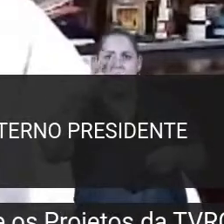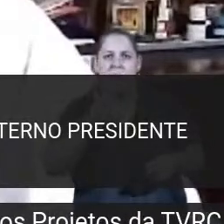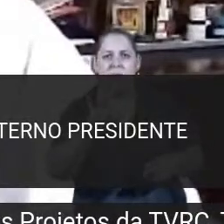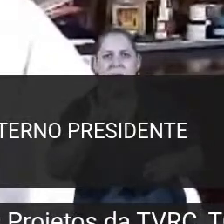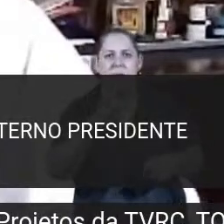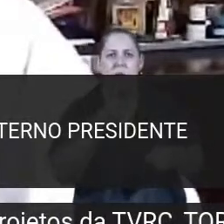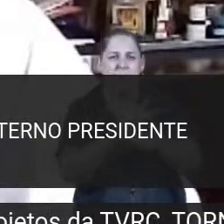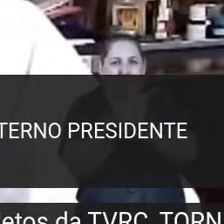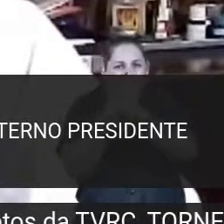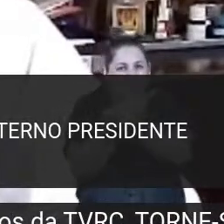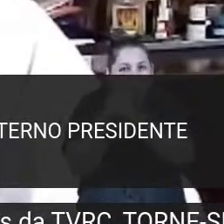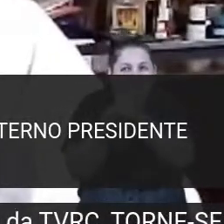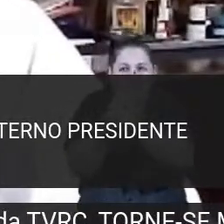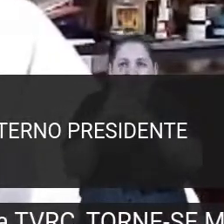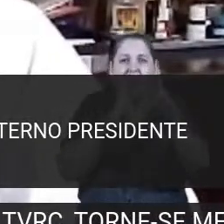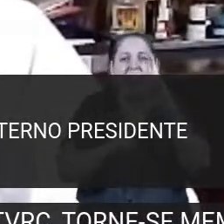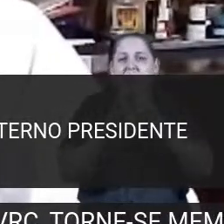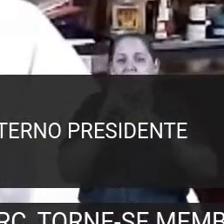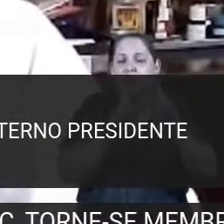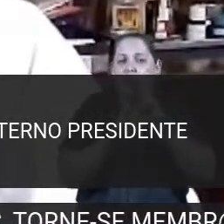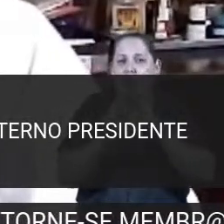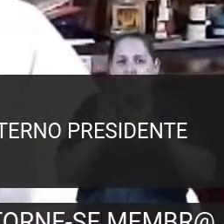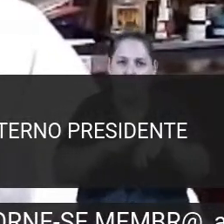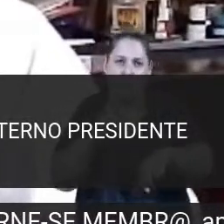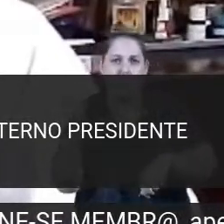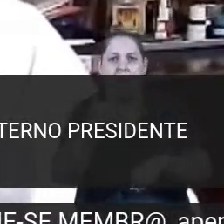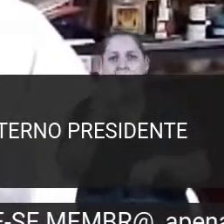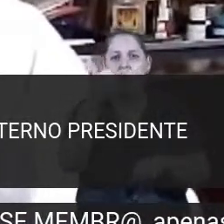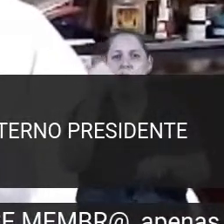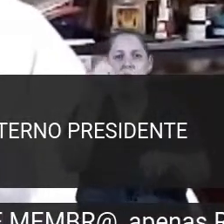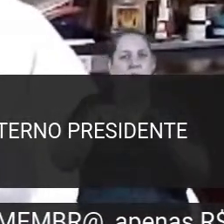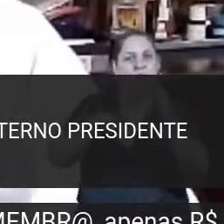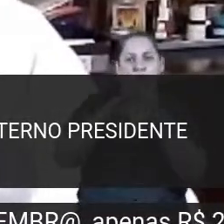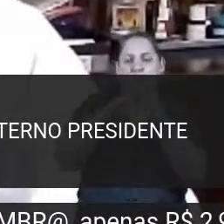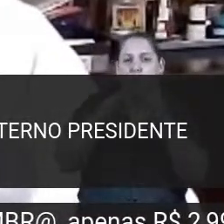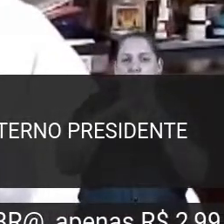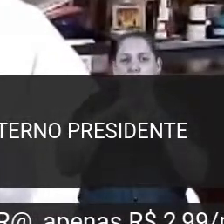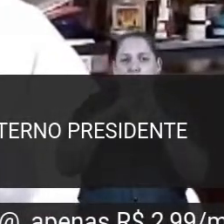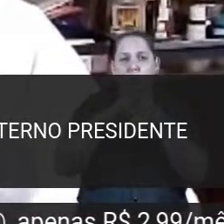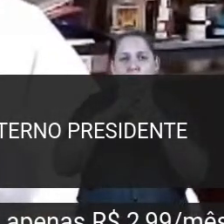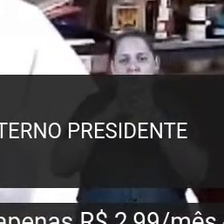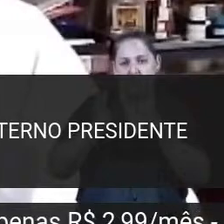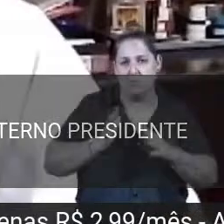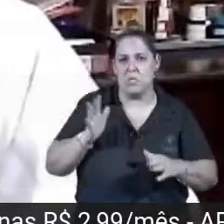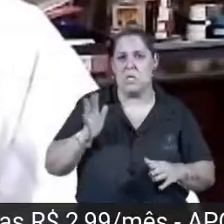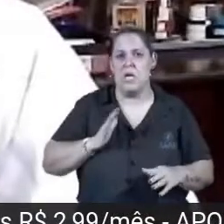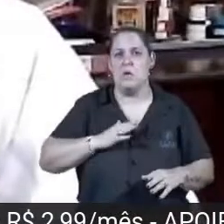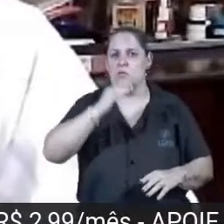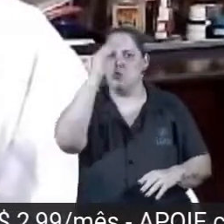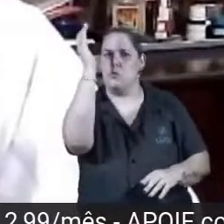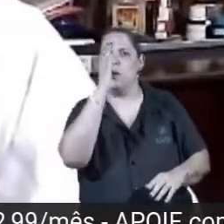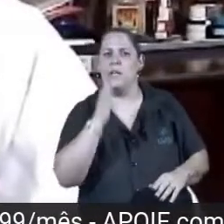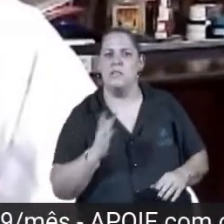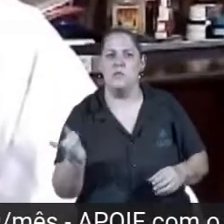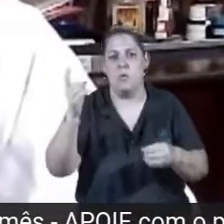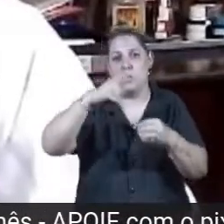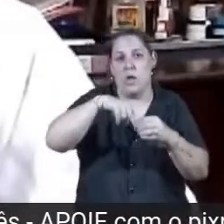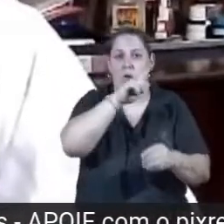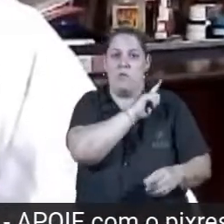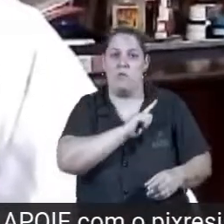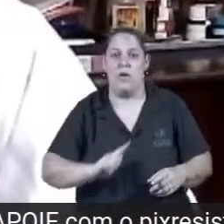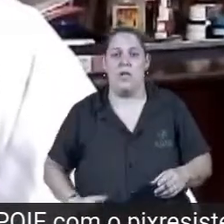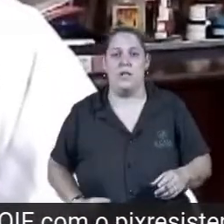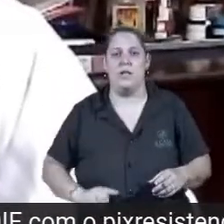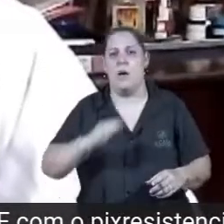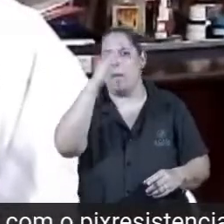a buscar saídas para consertar aquilo que a elite brasileira, ao voltar a governar o país,